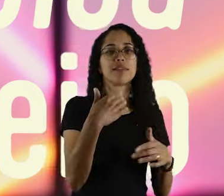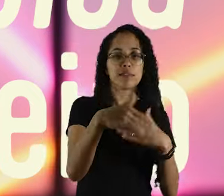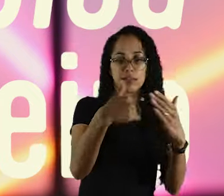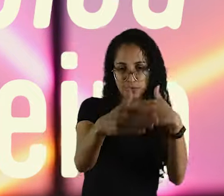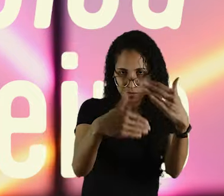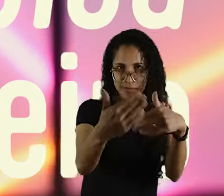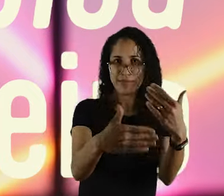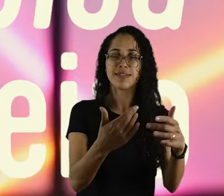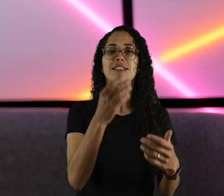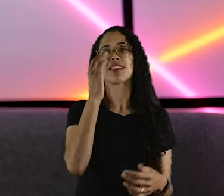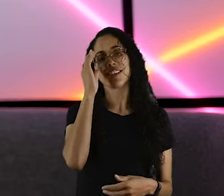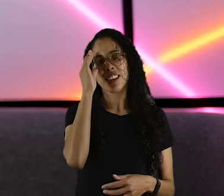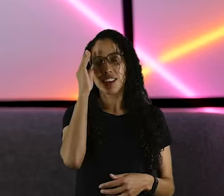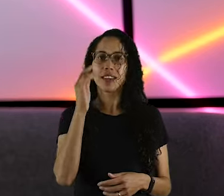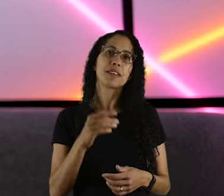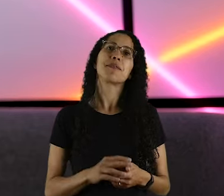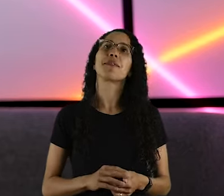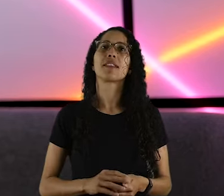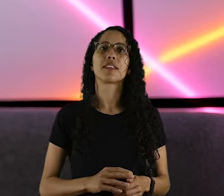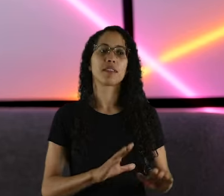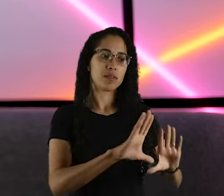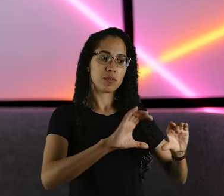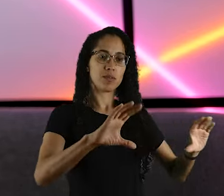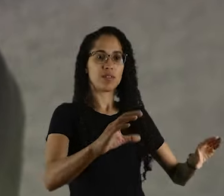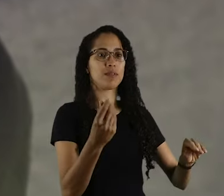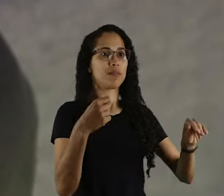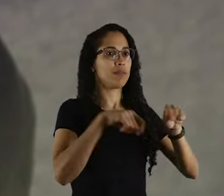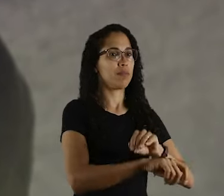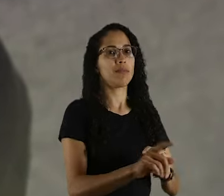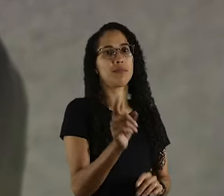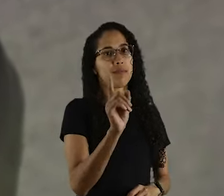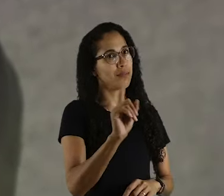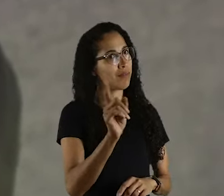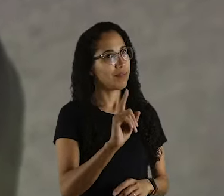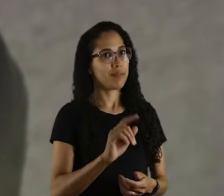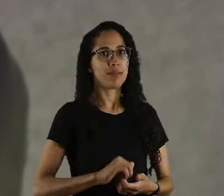coisa que dá dinheiro. Em casa no colchão, não, em casa não tem nada.